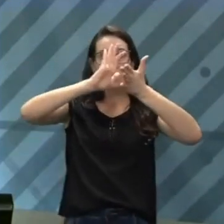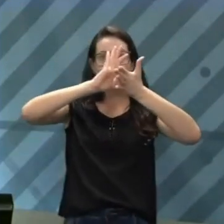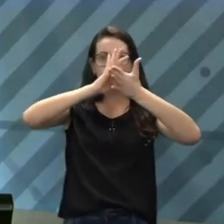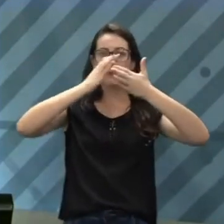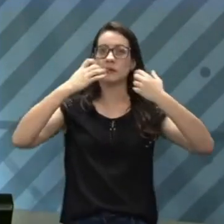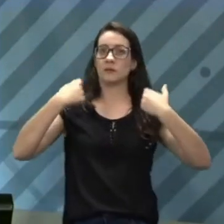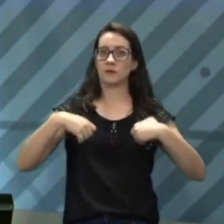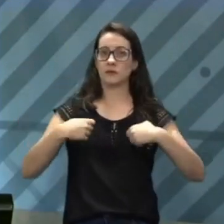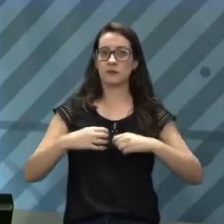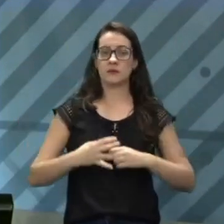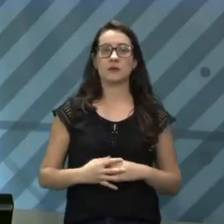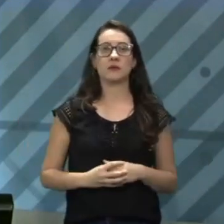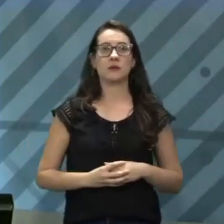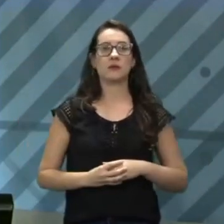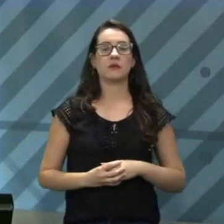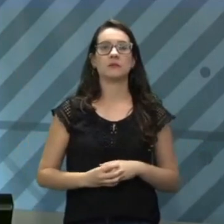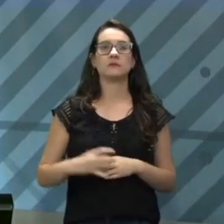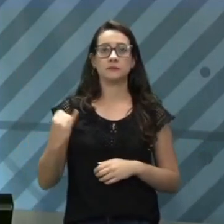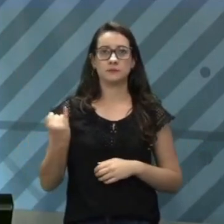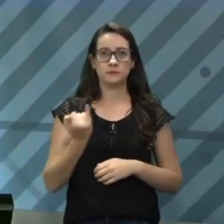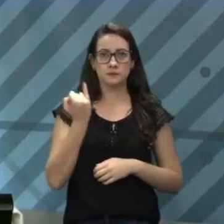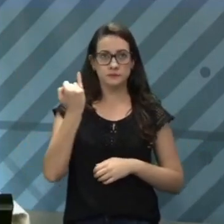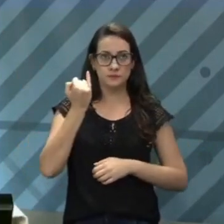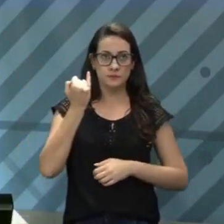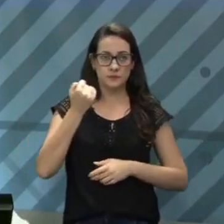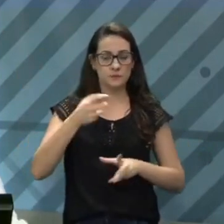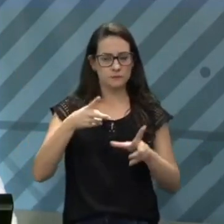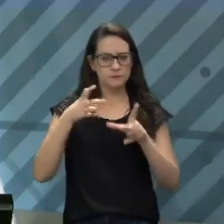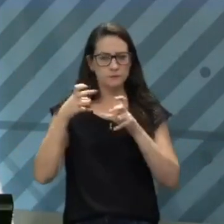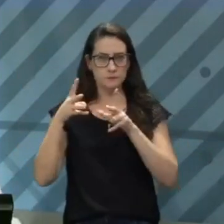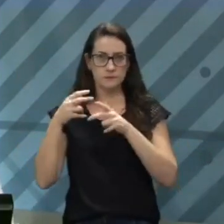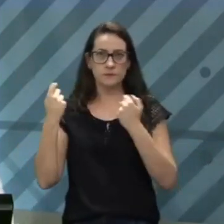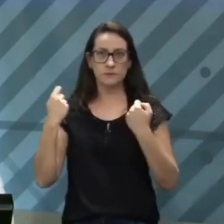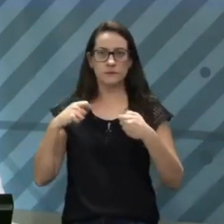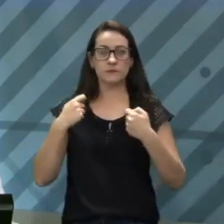do nosso elemento. Isso é muito importante de se verificar.